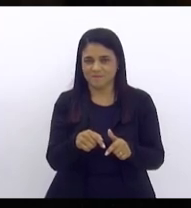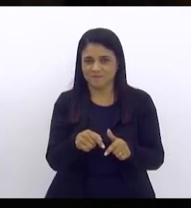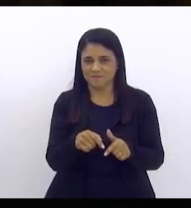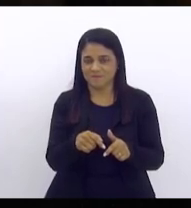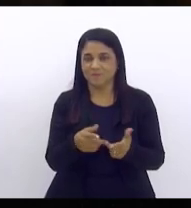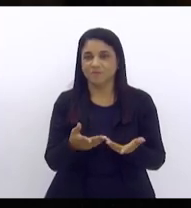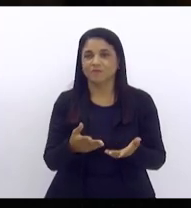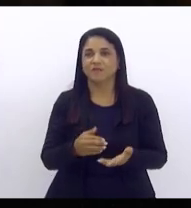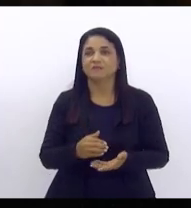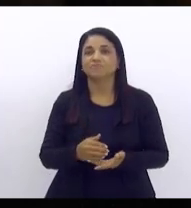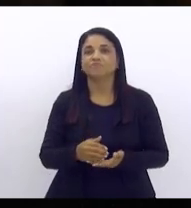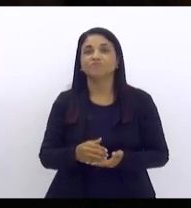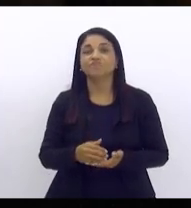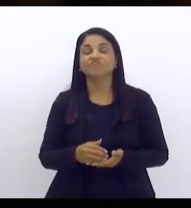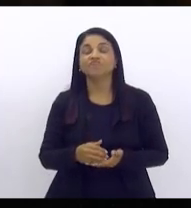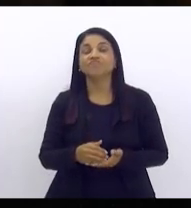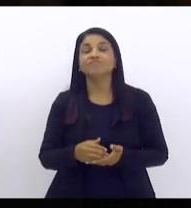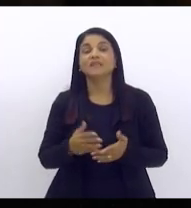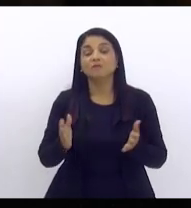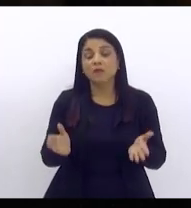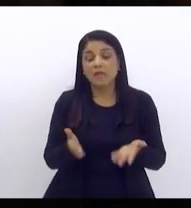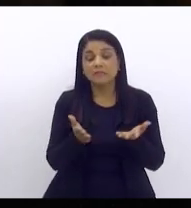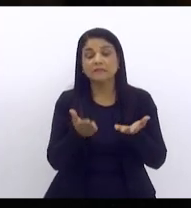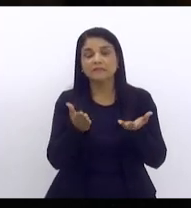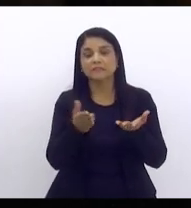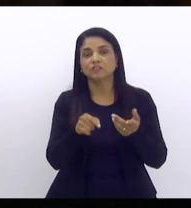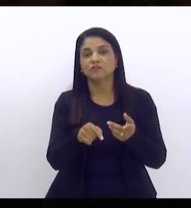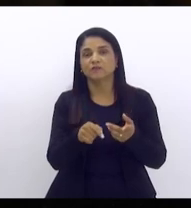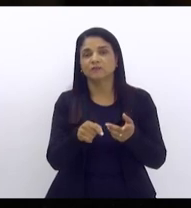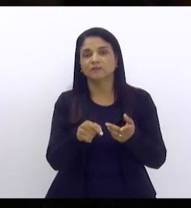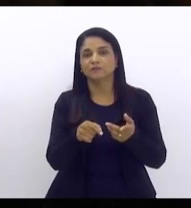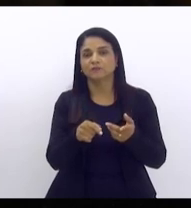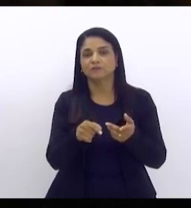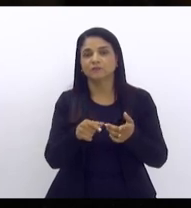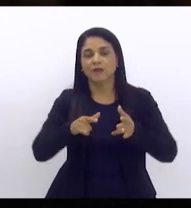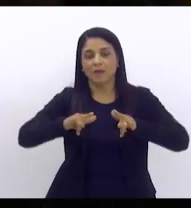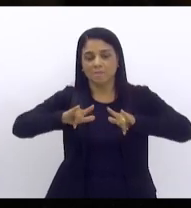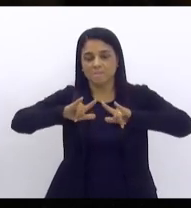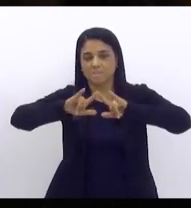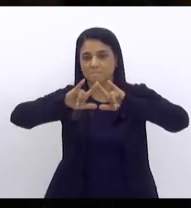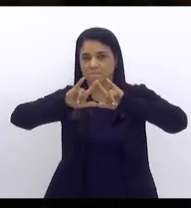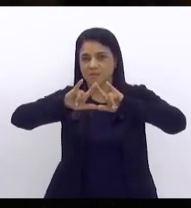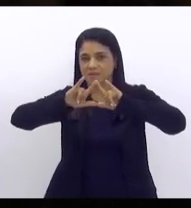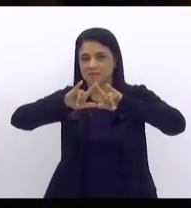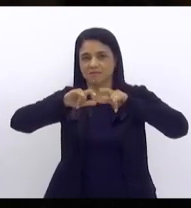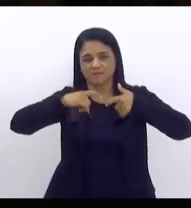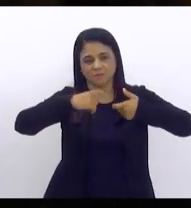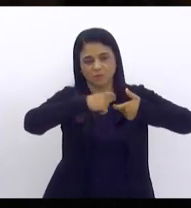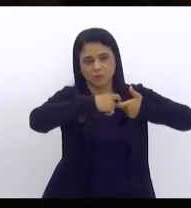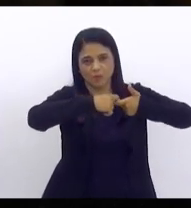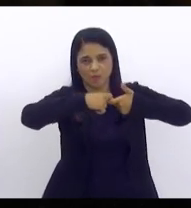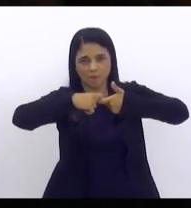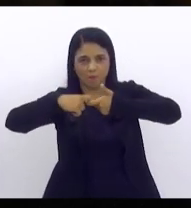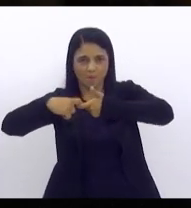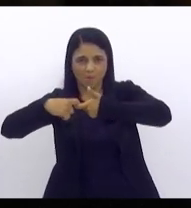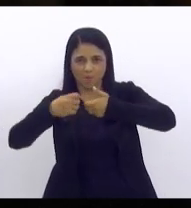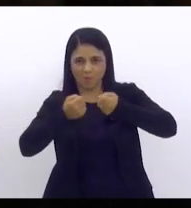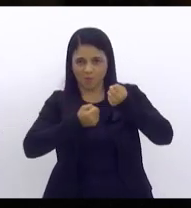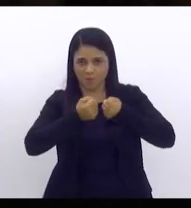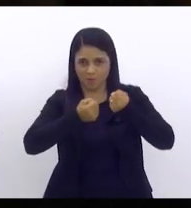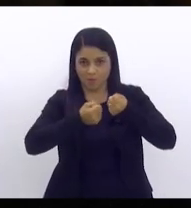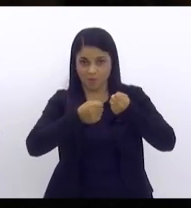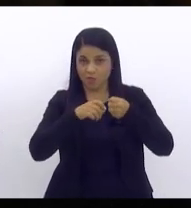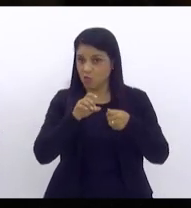é, está alimentando a milícia dos reboques. E que não é só